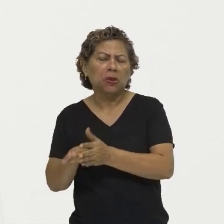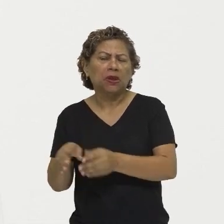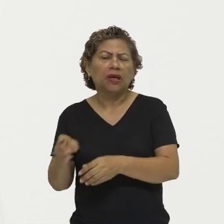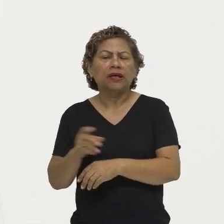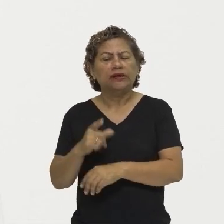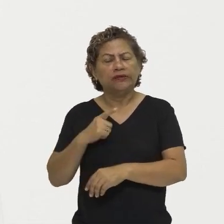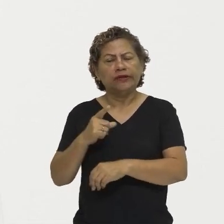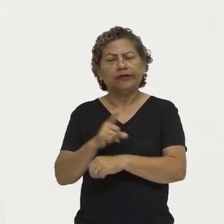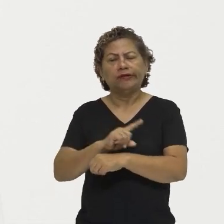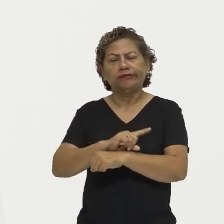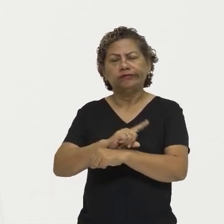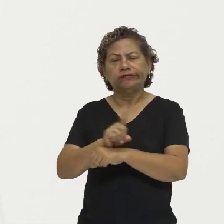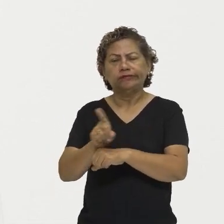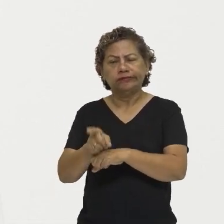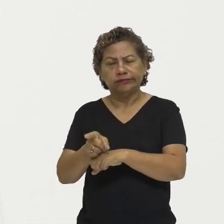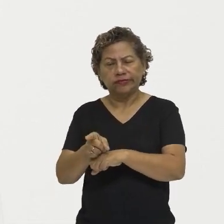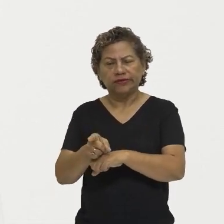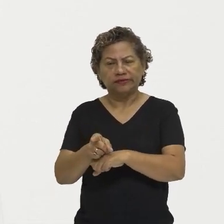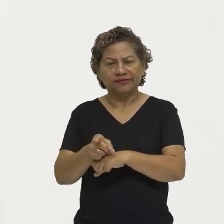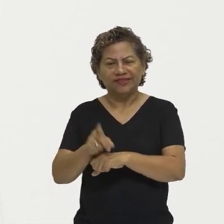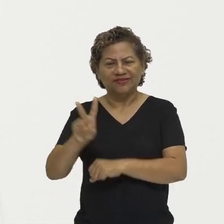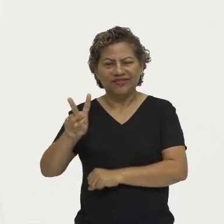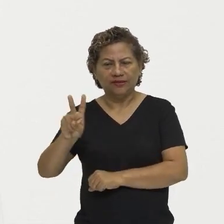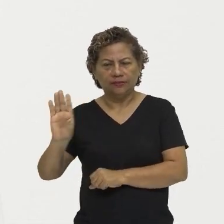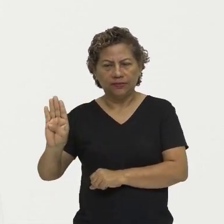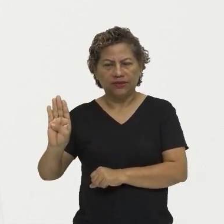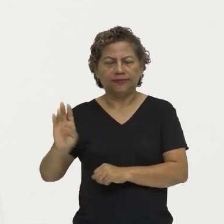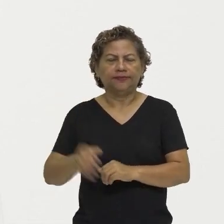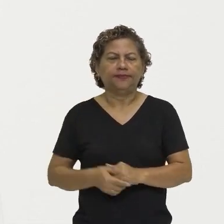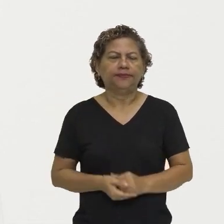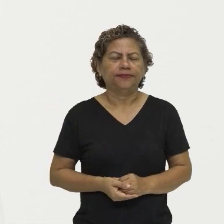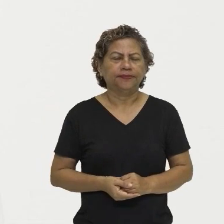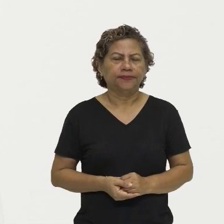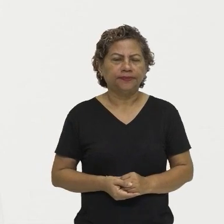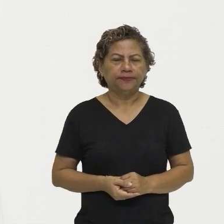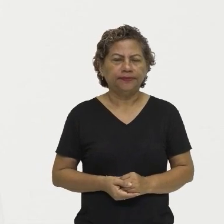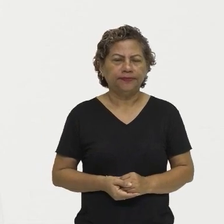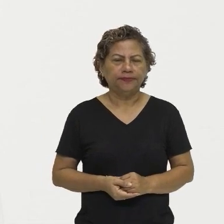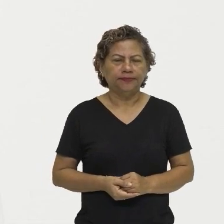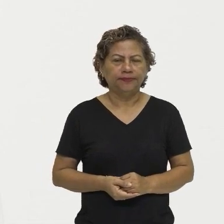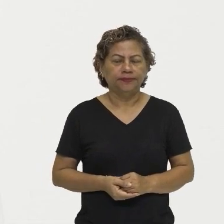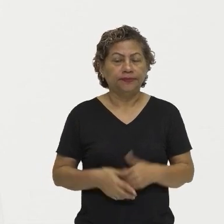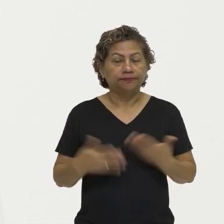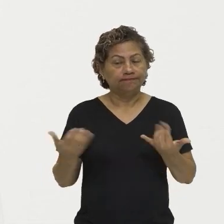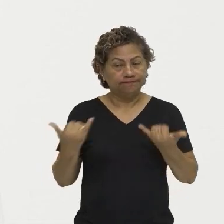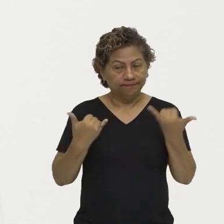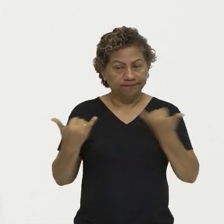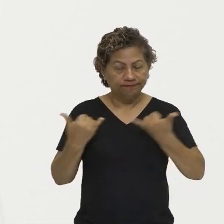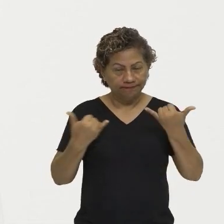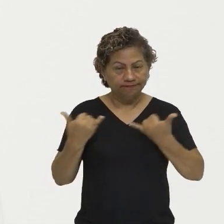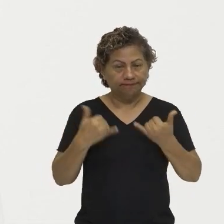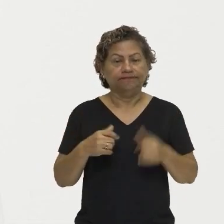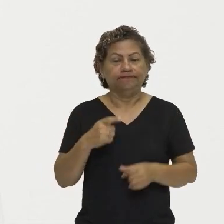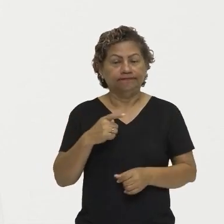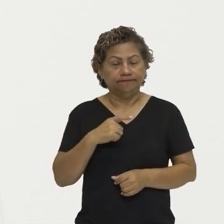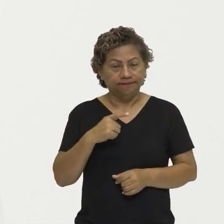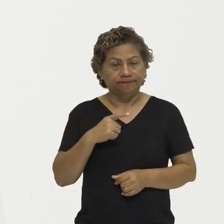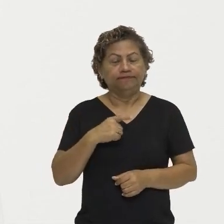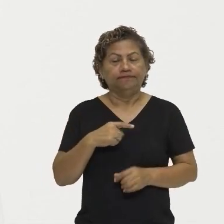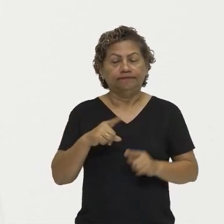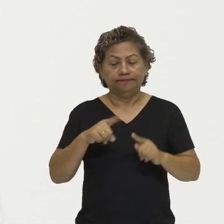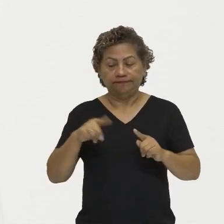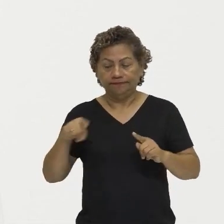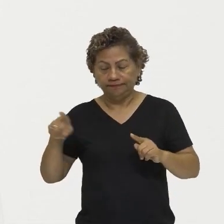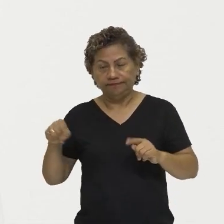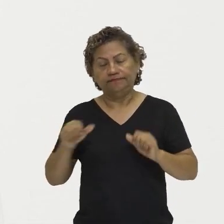ó, e vai ter outra energia cinética no ponto B. Aqui me diz que a energia cinética está variando. Ela pode